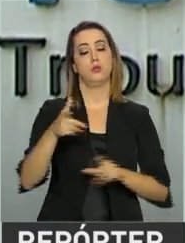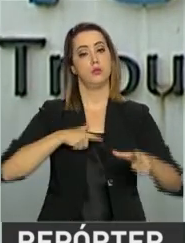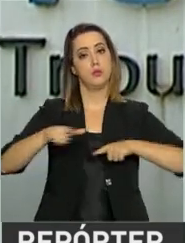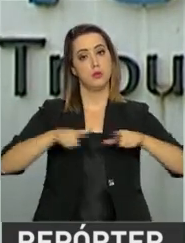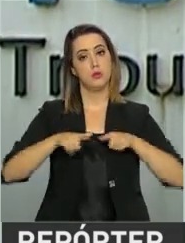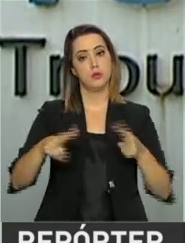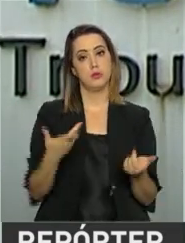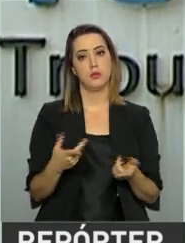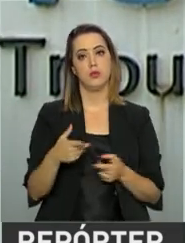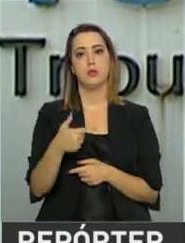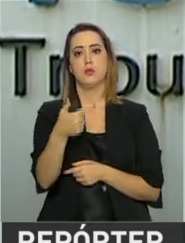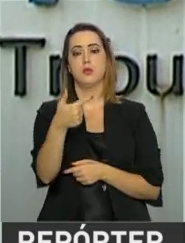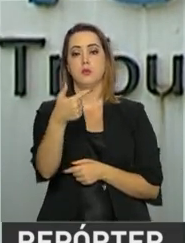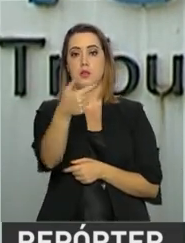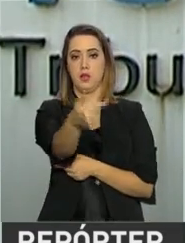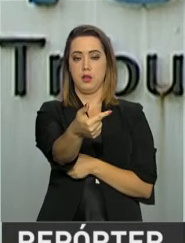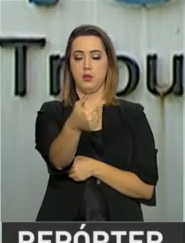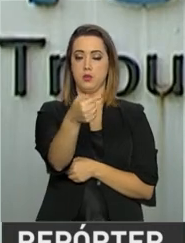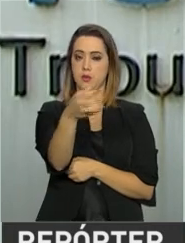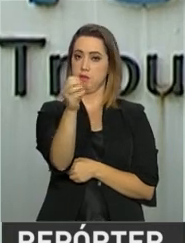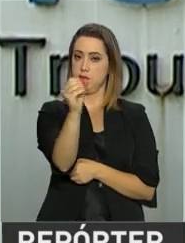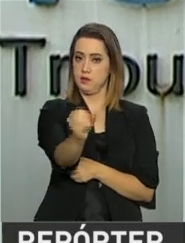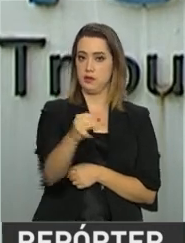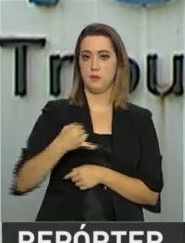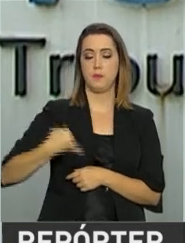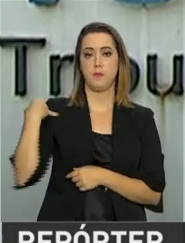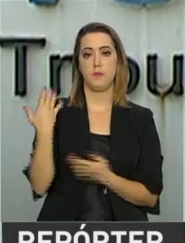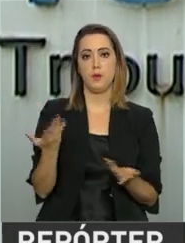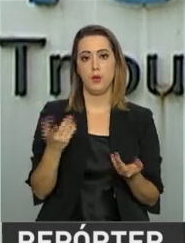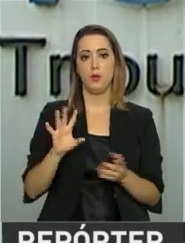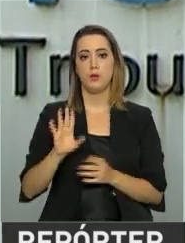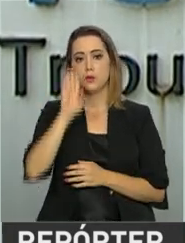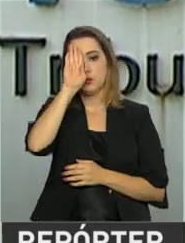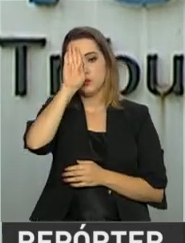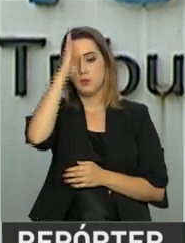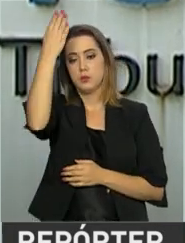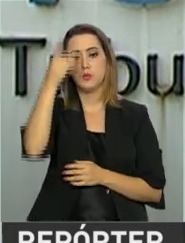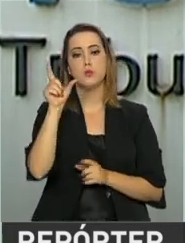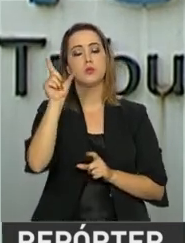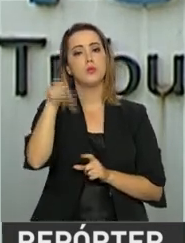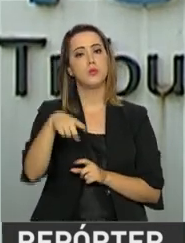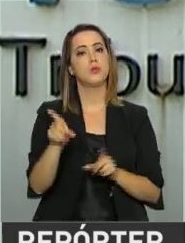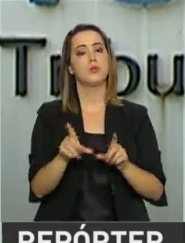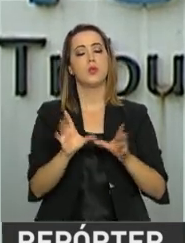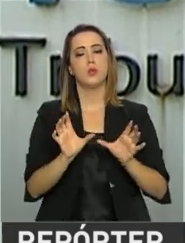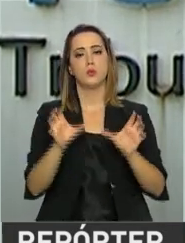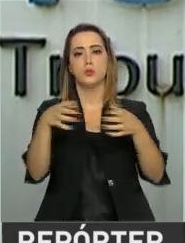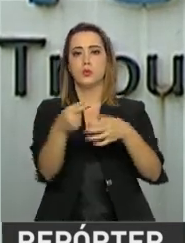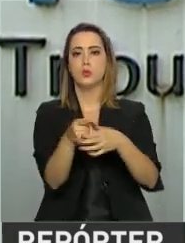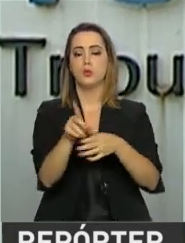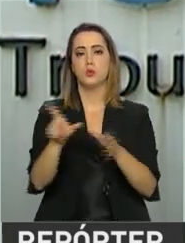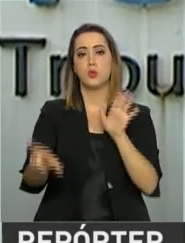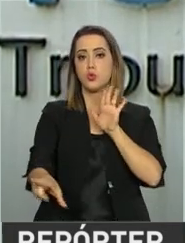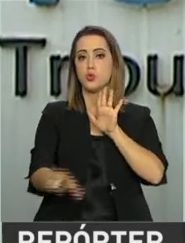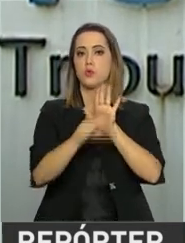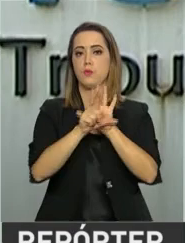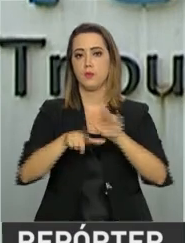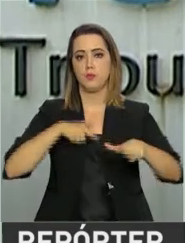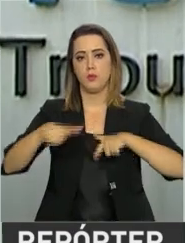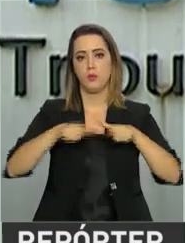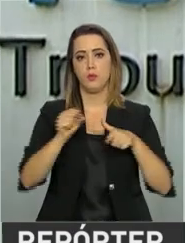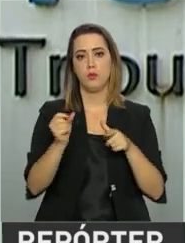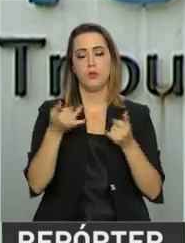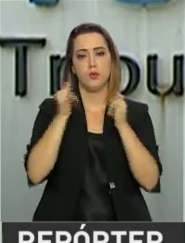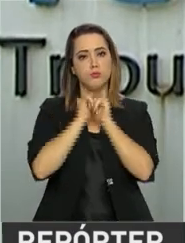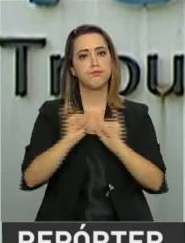nestas sete décadas sem dúvida o principal capítulo é a consolidação das leis trabalhistas que foi promulgada